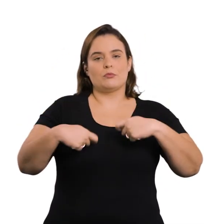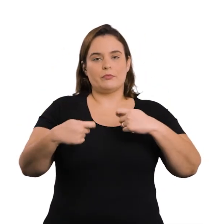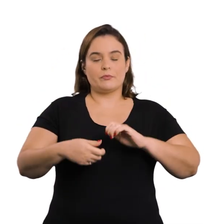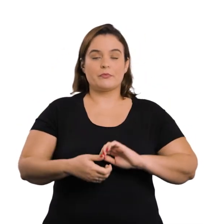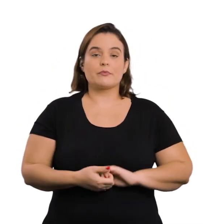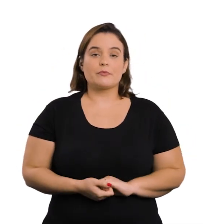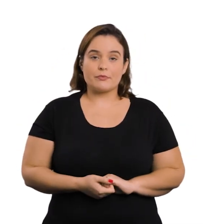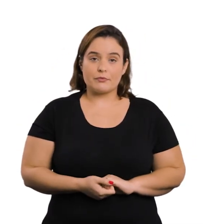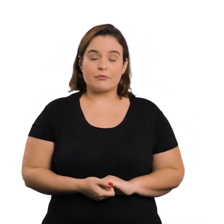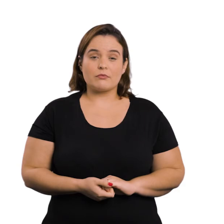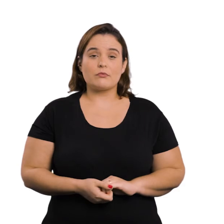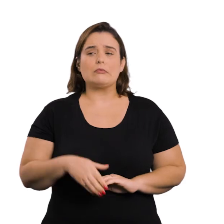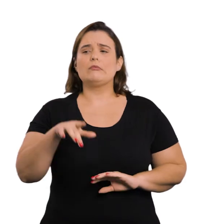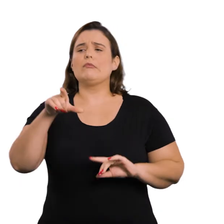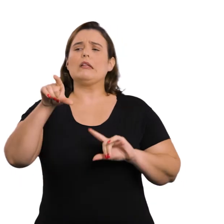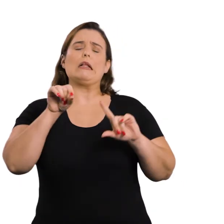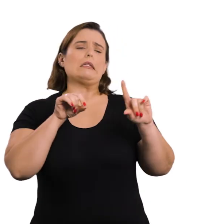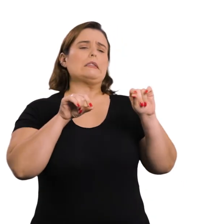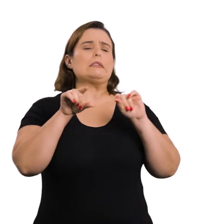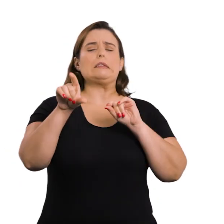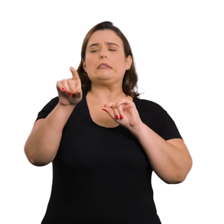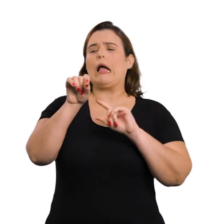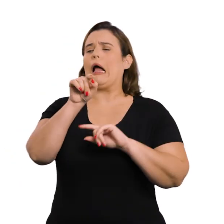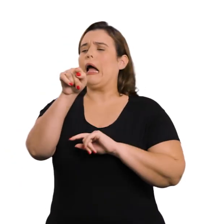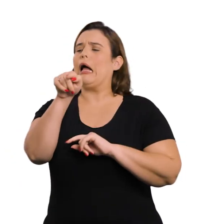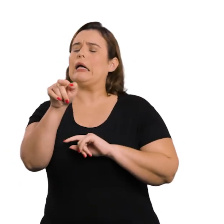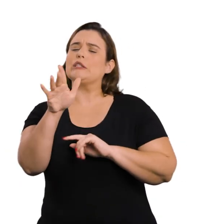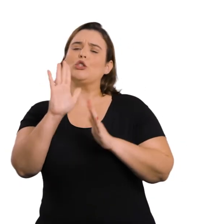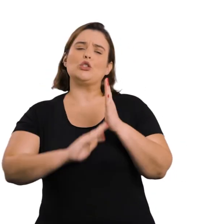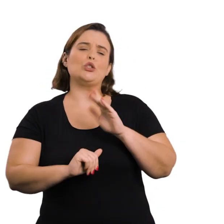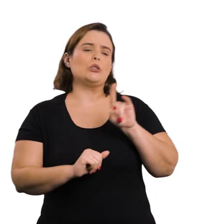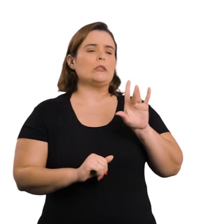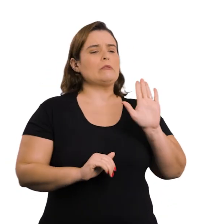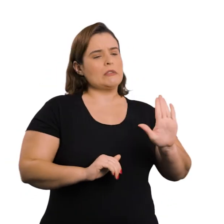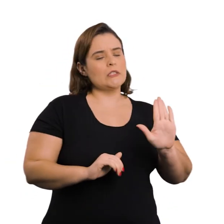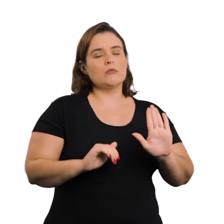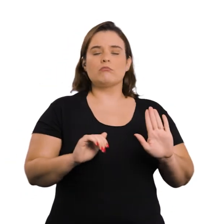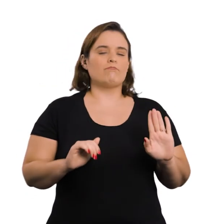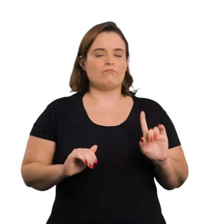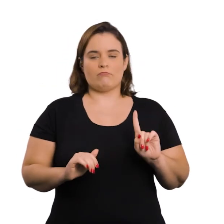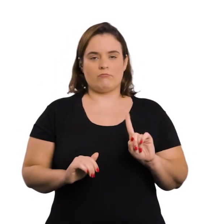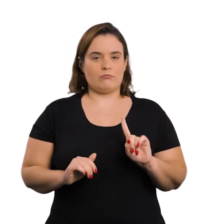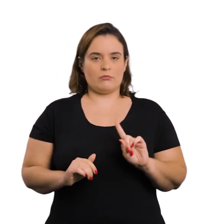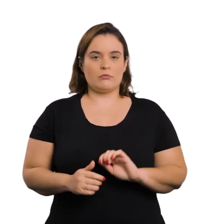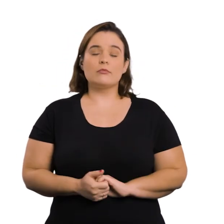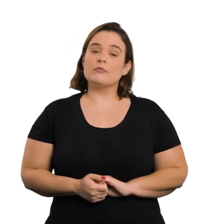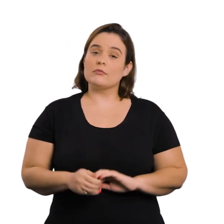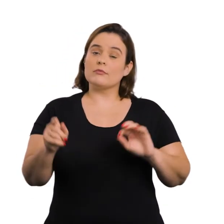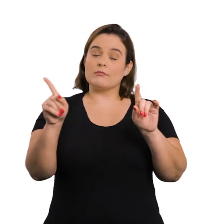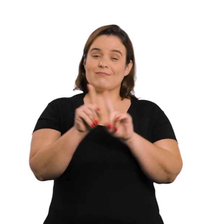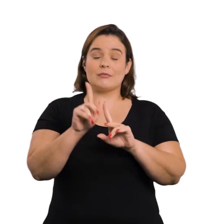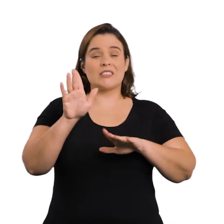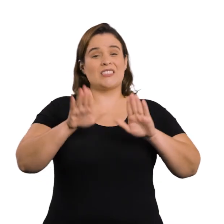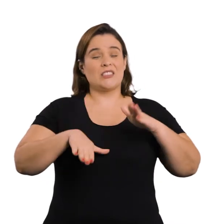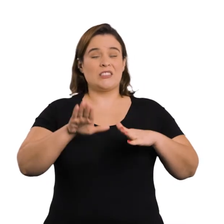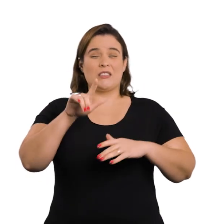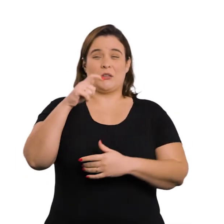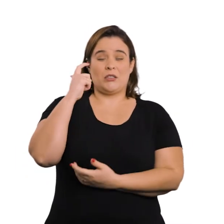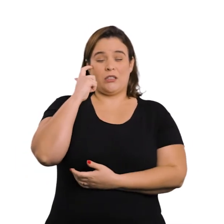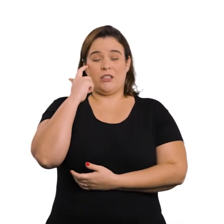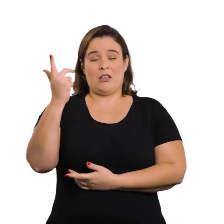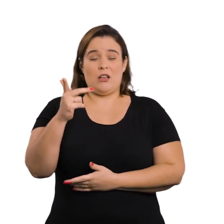diferentes dimensões, sem eleger algumas barreiras em detrimento de outras. No entanto, é comum ainda a